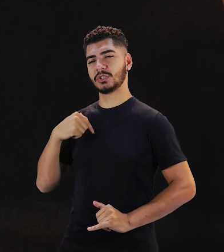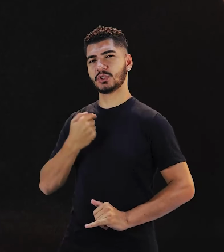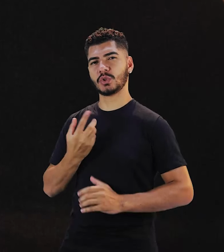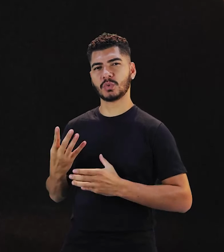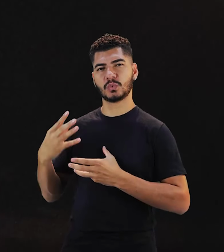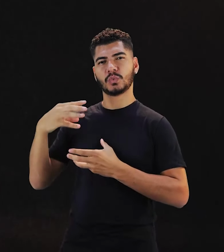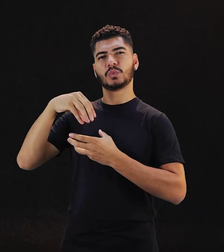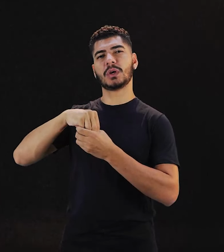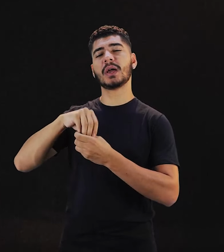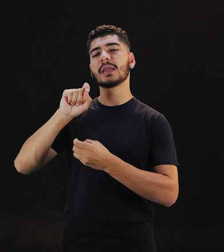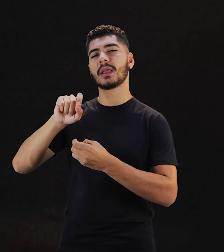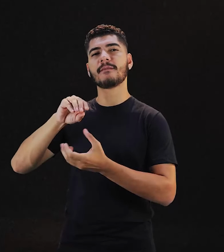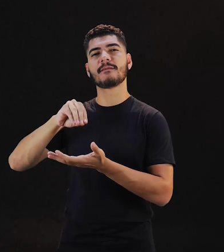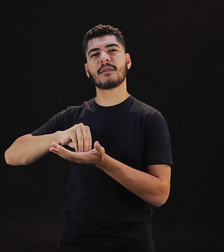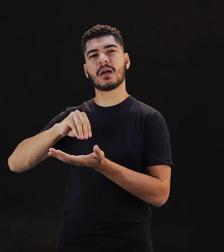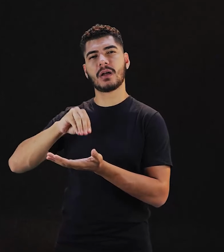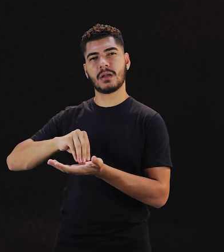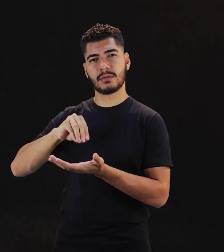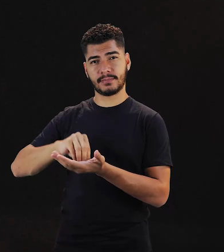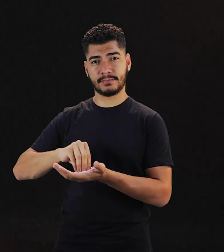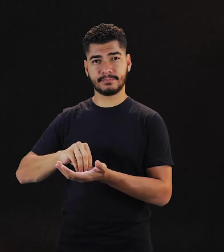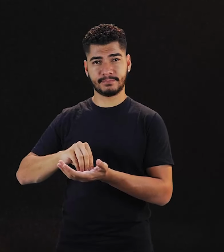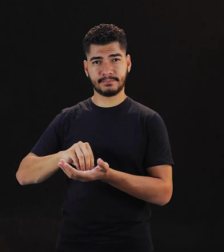aos ausentes.